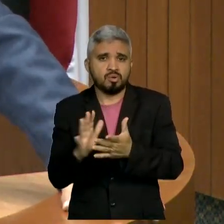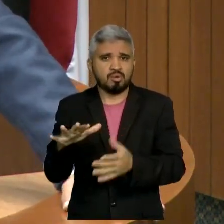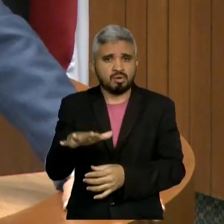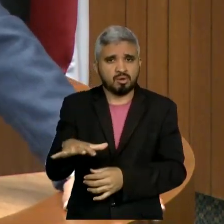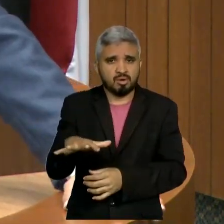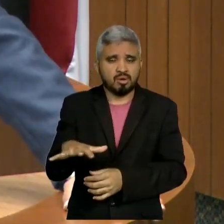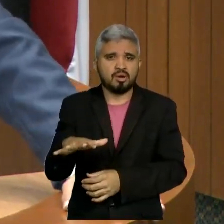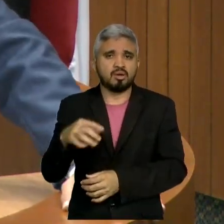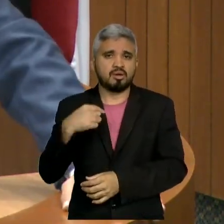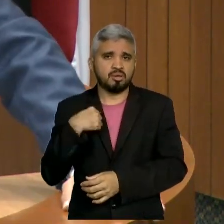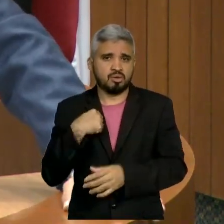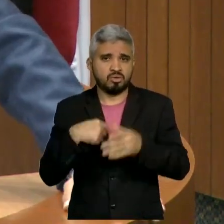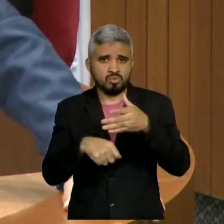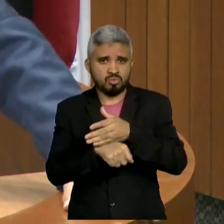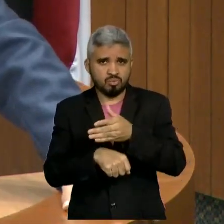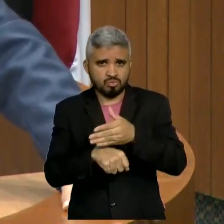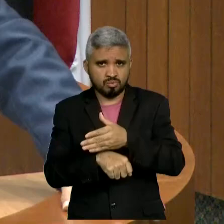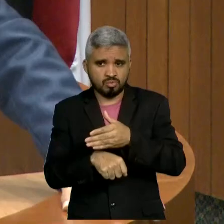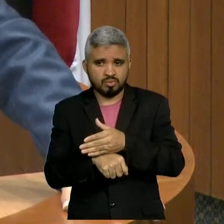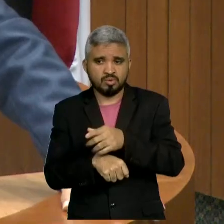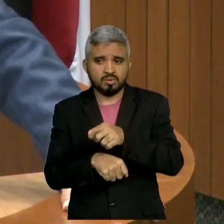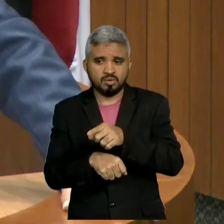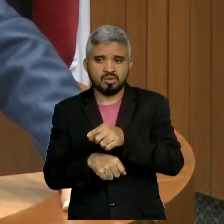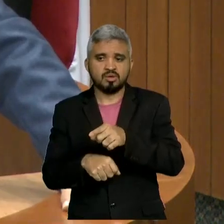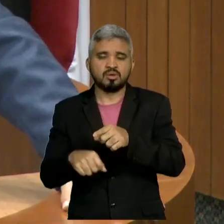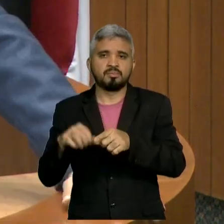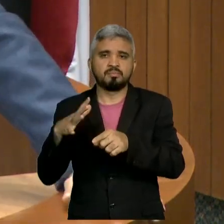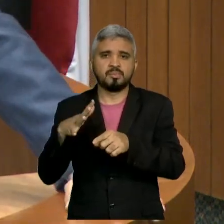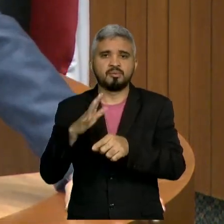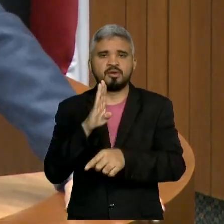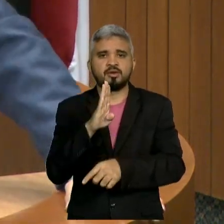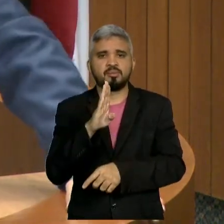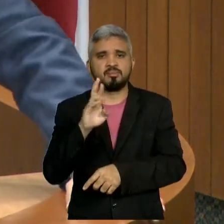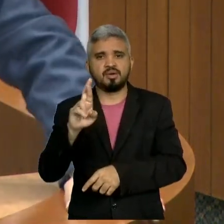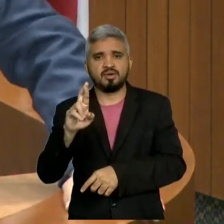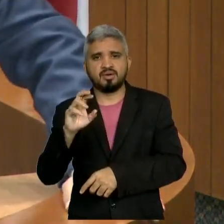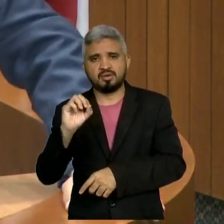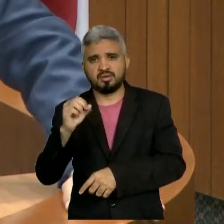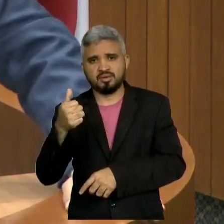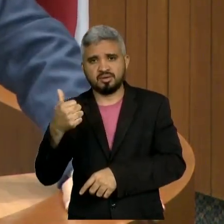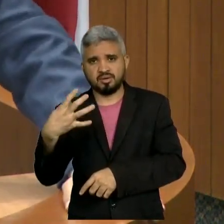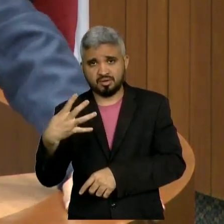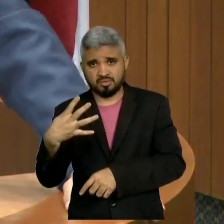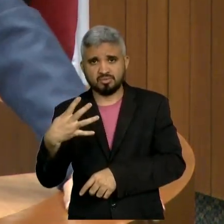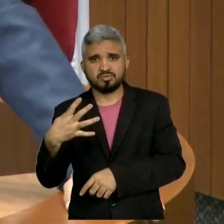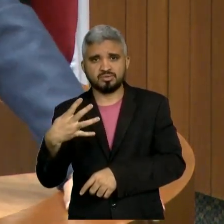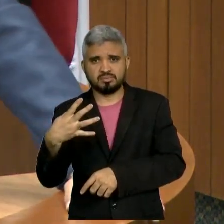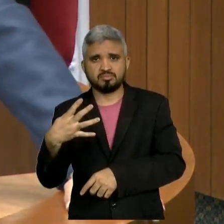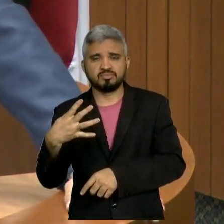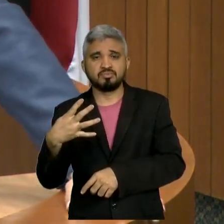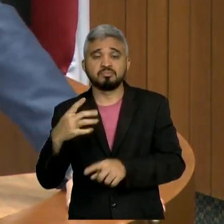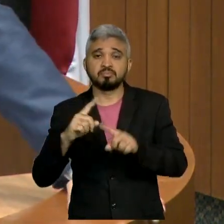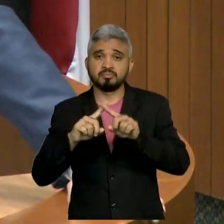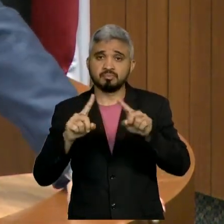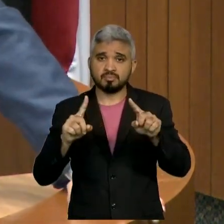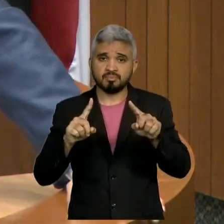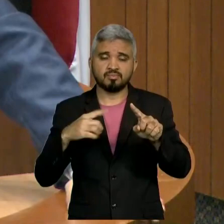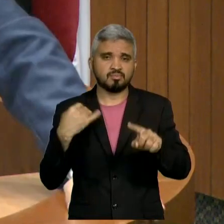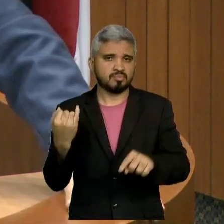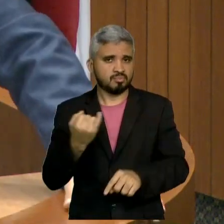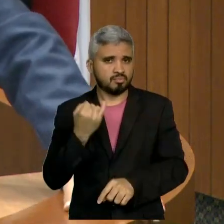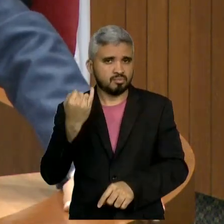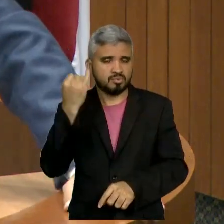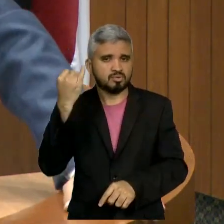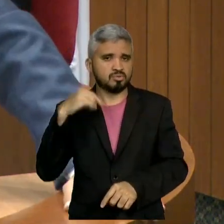mais intensidade fica mais aqui na margem da BR-014, mas é importantíssimo aqui nós